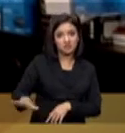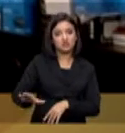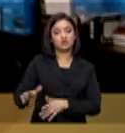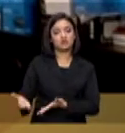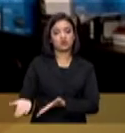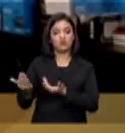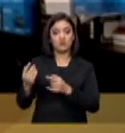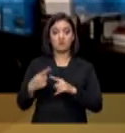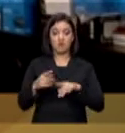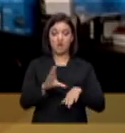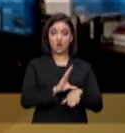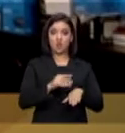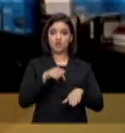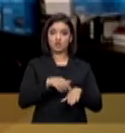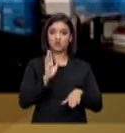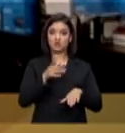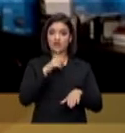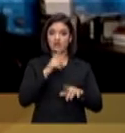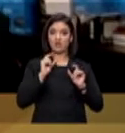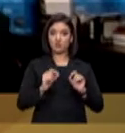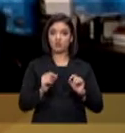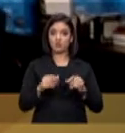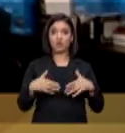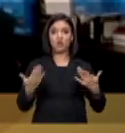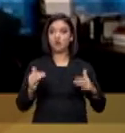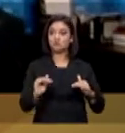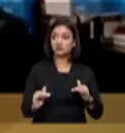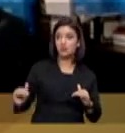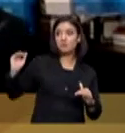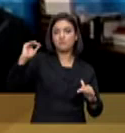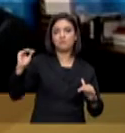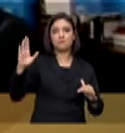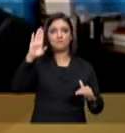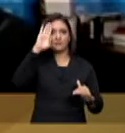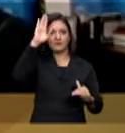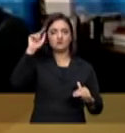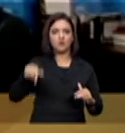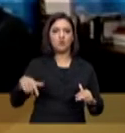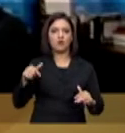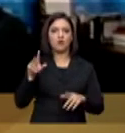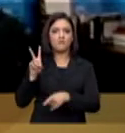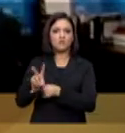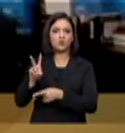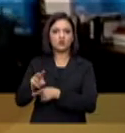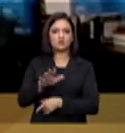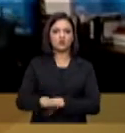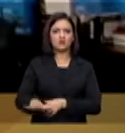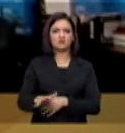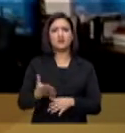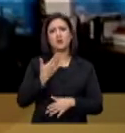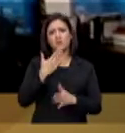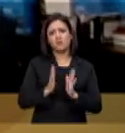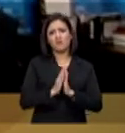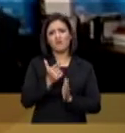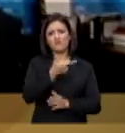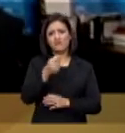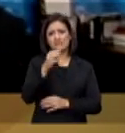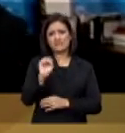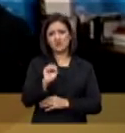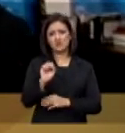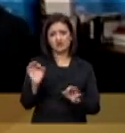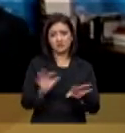o próprio constituinte atribuiu-lhe prioridade absoluta. O contribuinte, eu estou pedindo 20 segundos, senhor presidente, para completar.